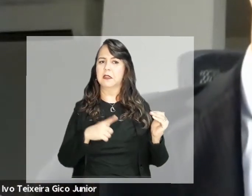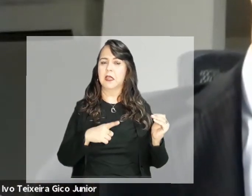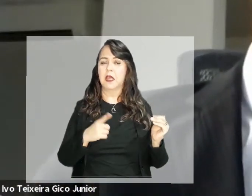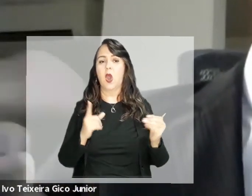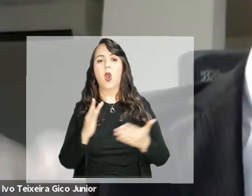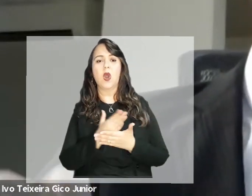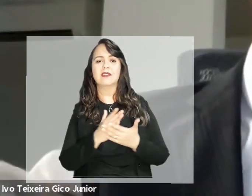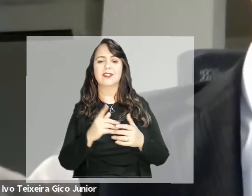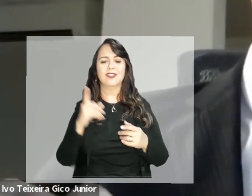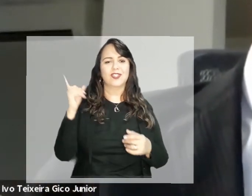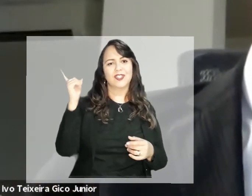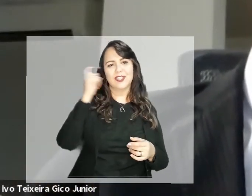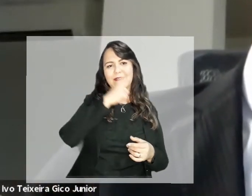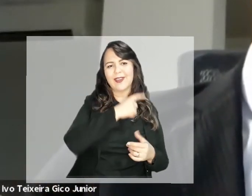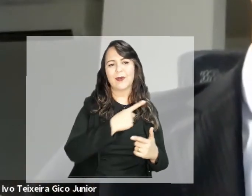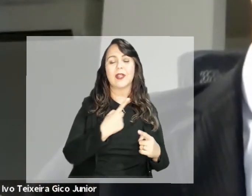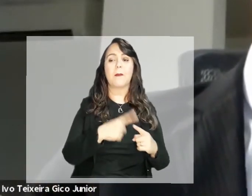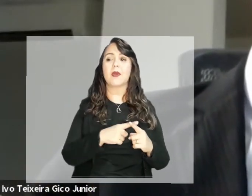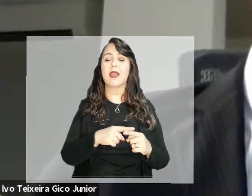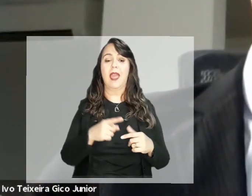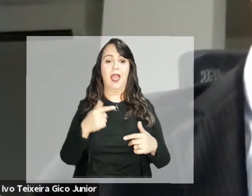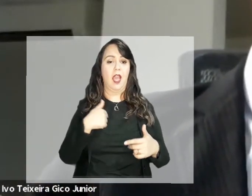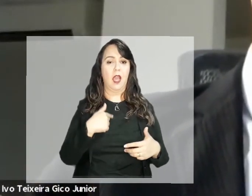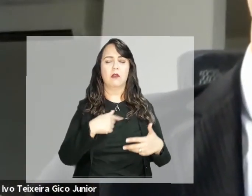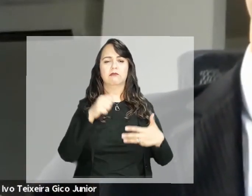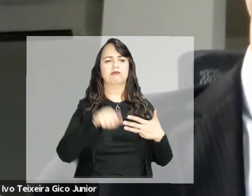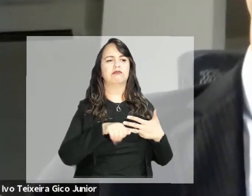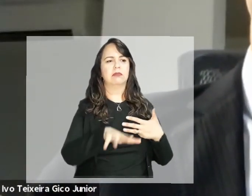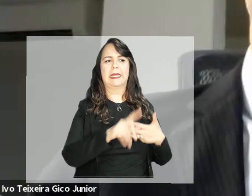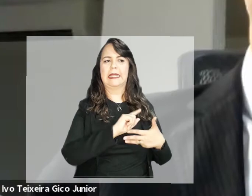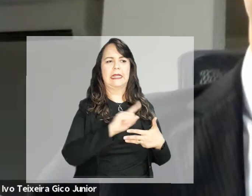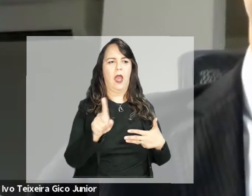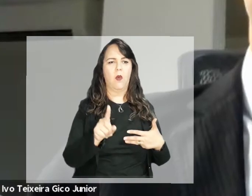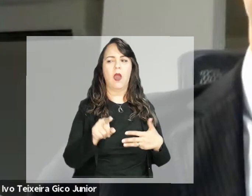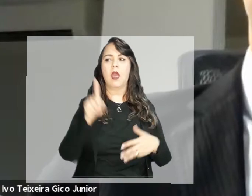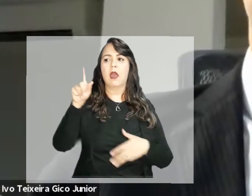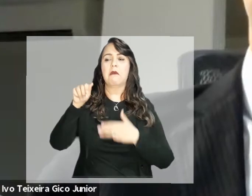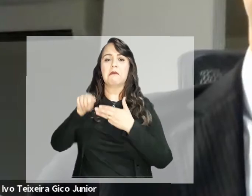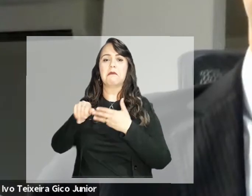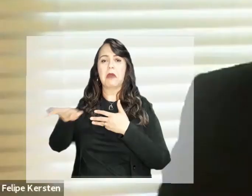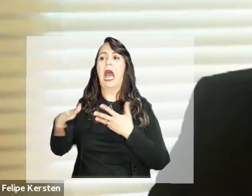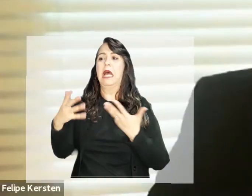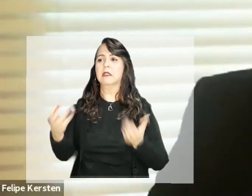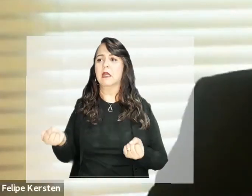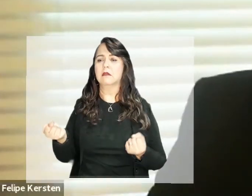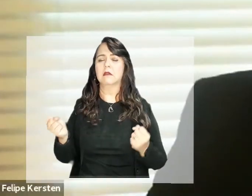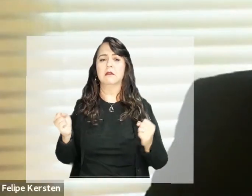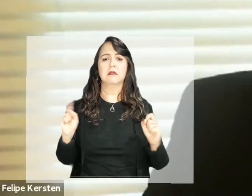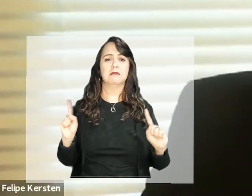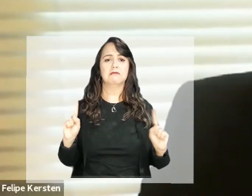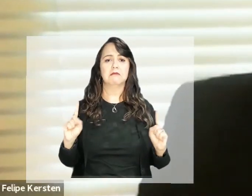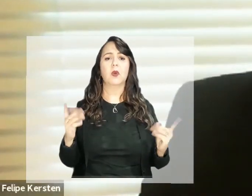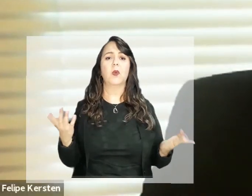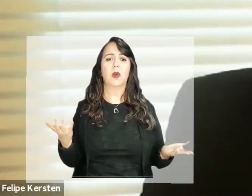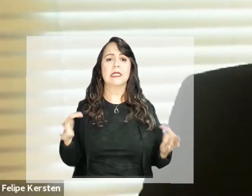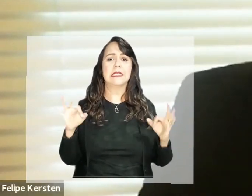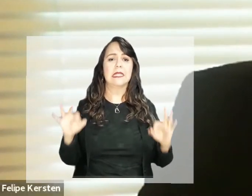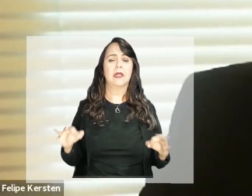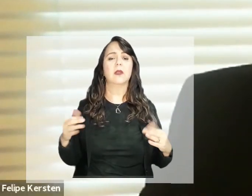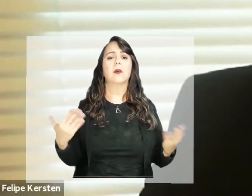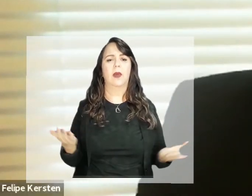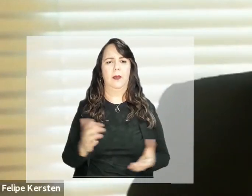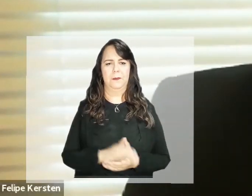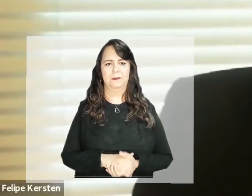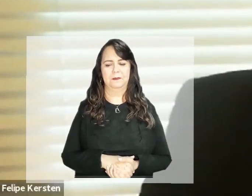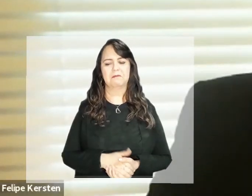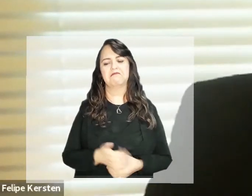tempo em maior qualidade ou em maior produtividade. Perfeito. Bem, foram várias as manifestações